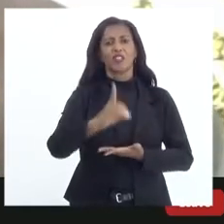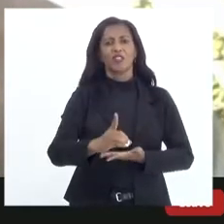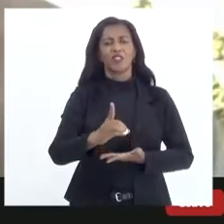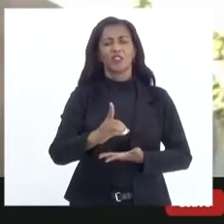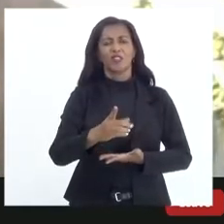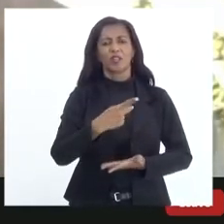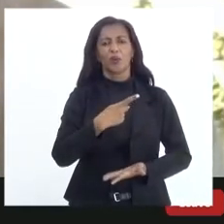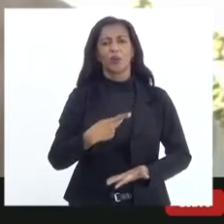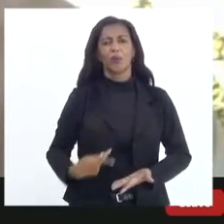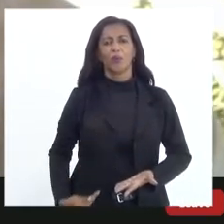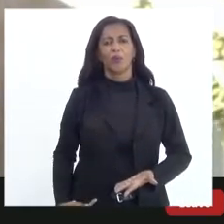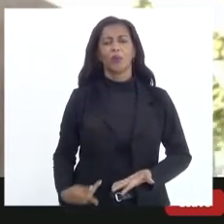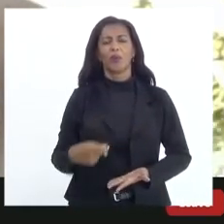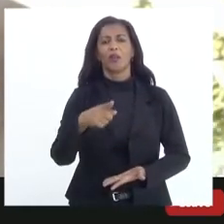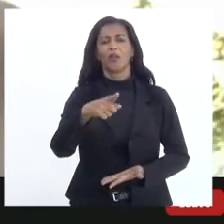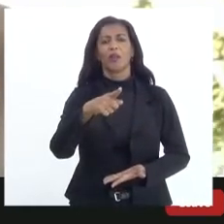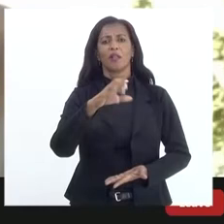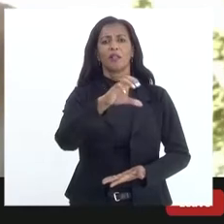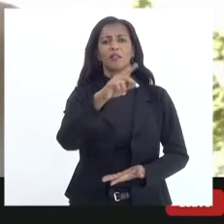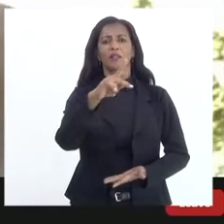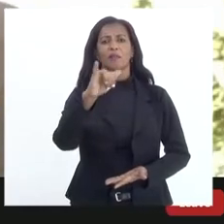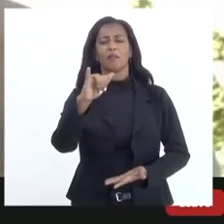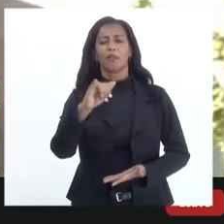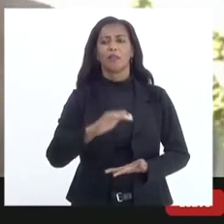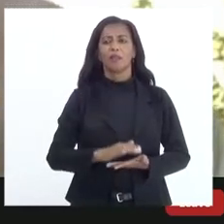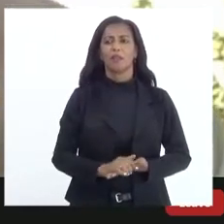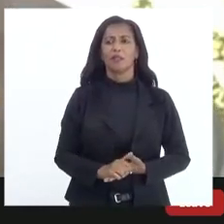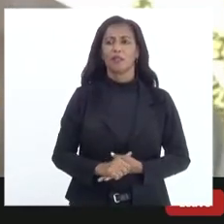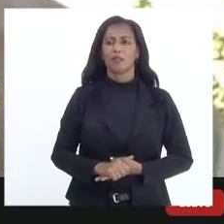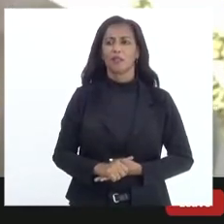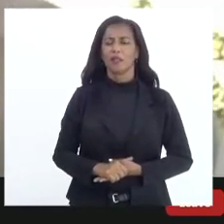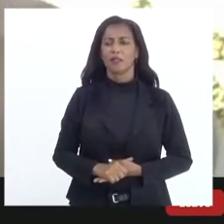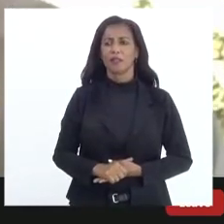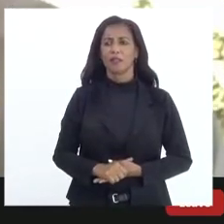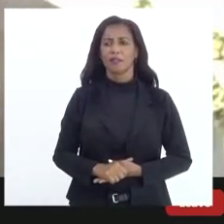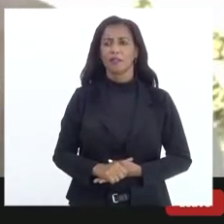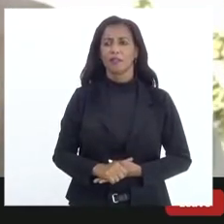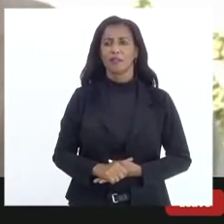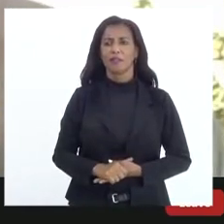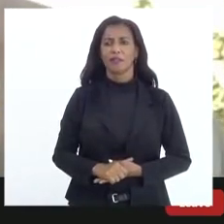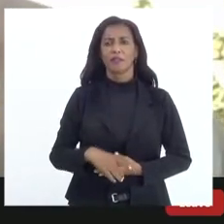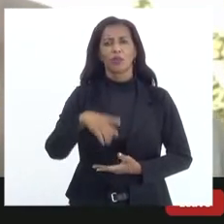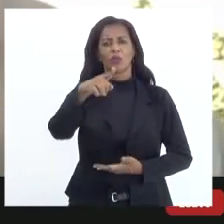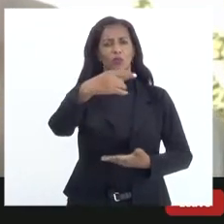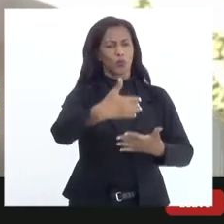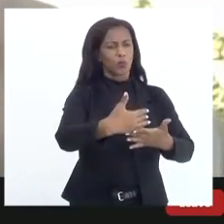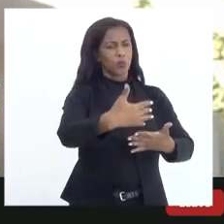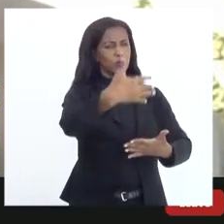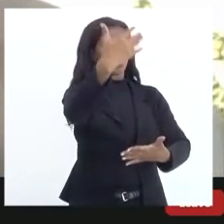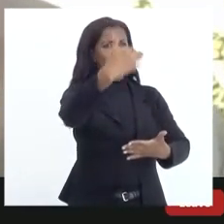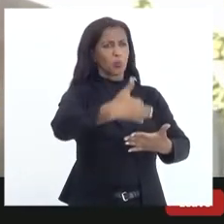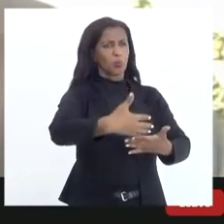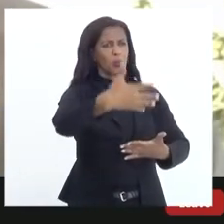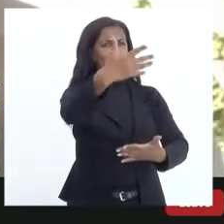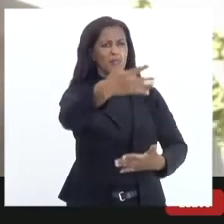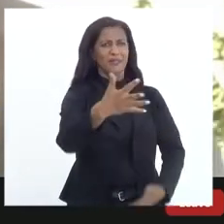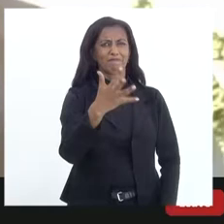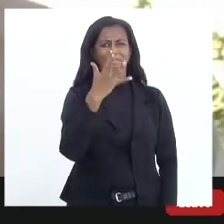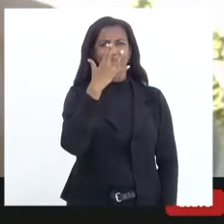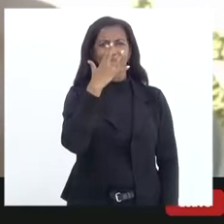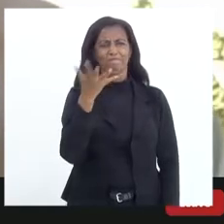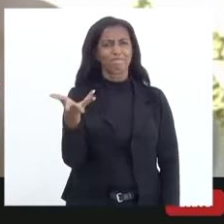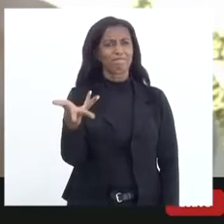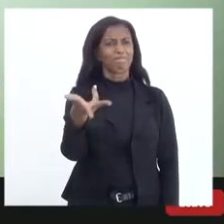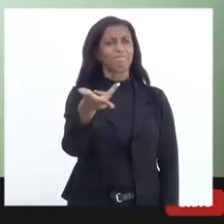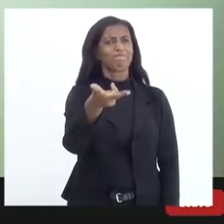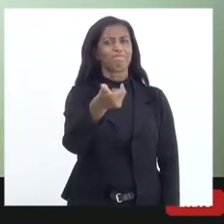Marta, que mande, por gentileza, para todos nós, a sua exposição. É algo inacreditável.